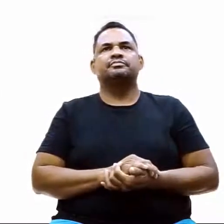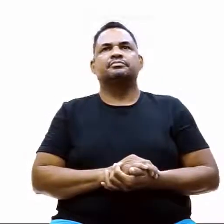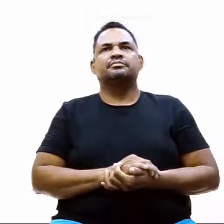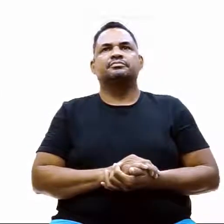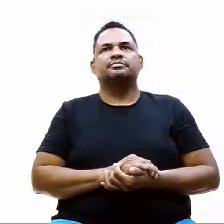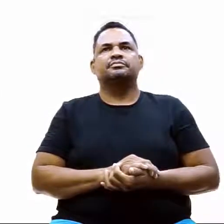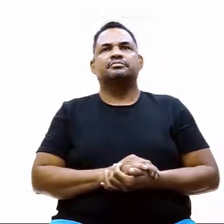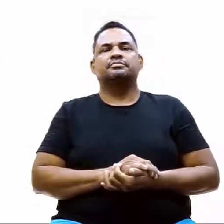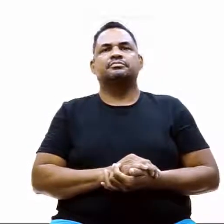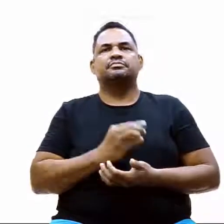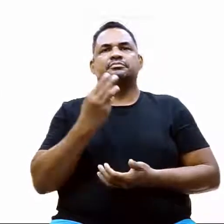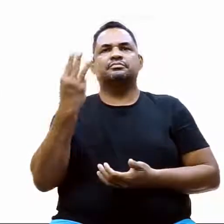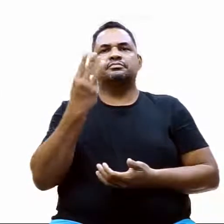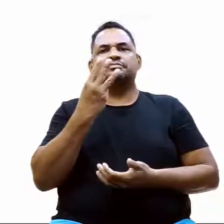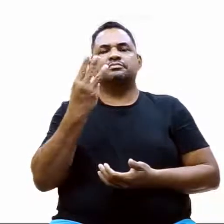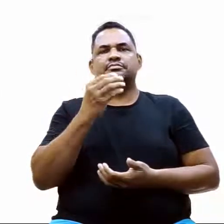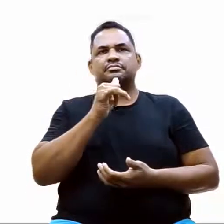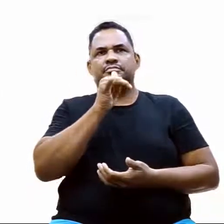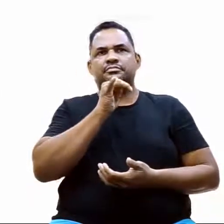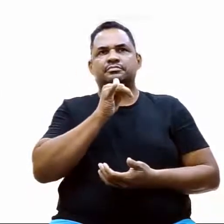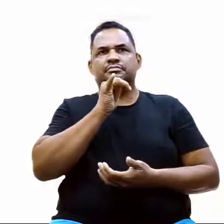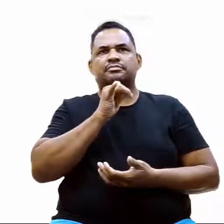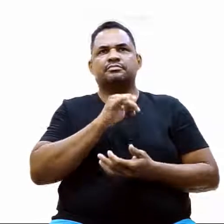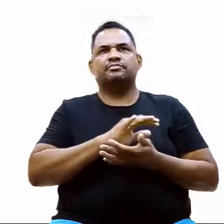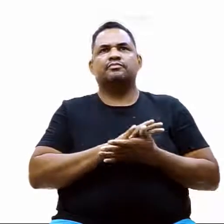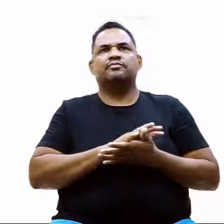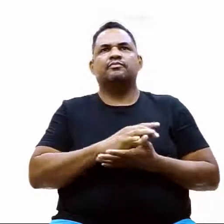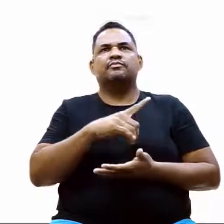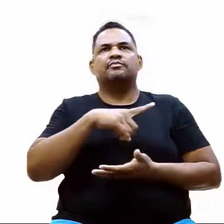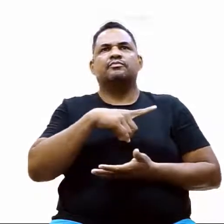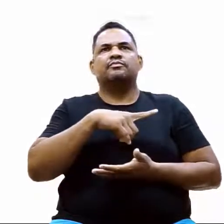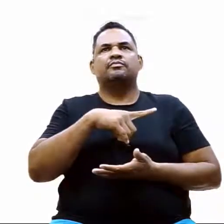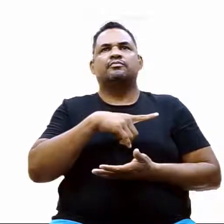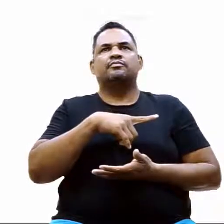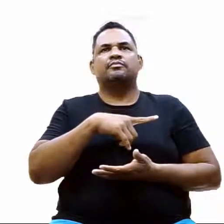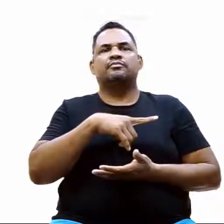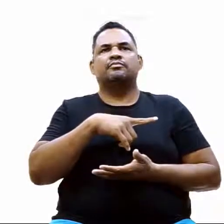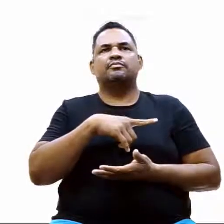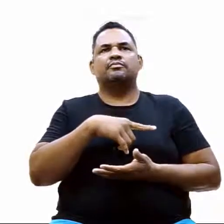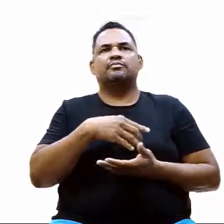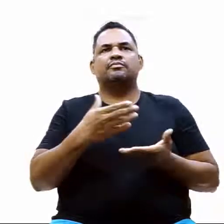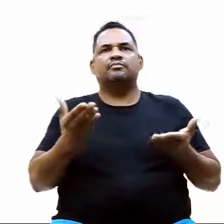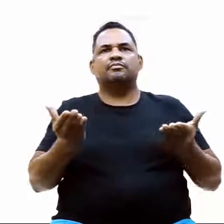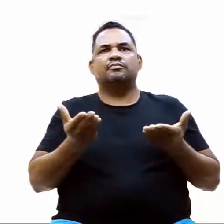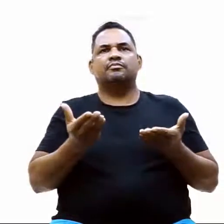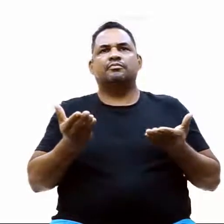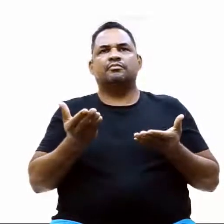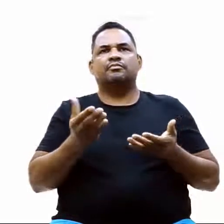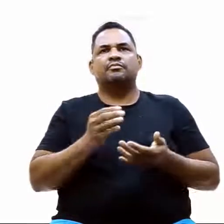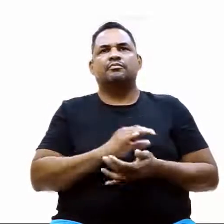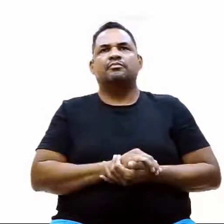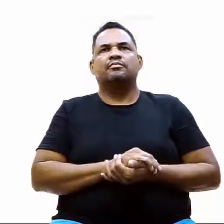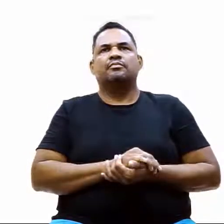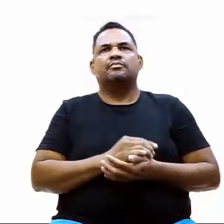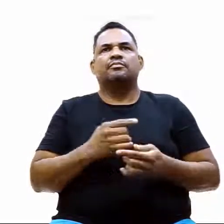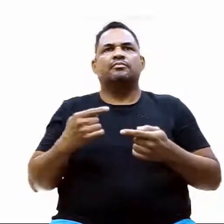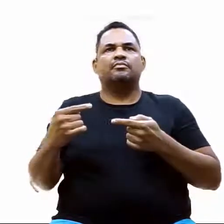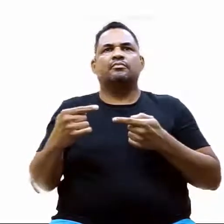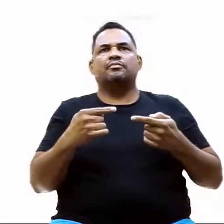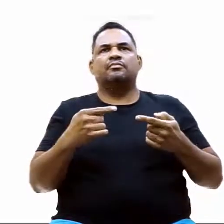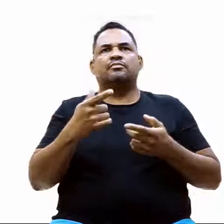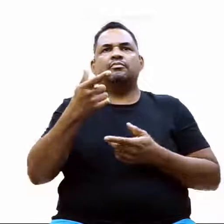Um terceiro exemplo, nós temos agora, com relação a